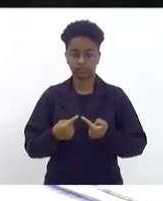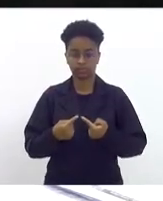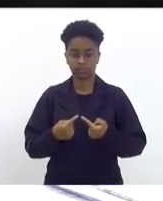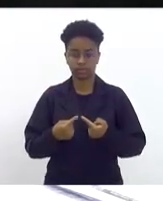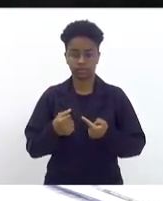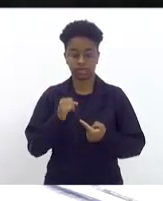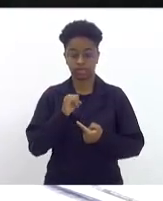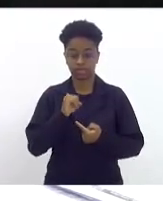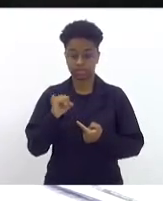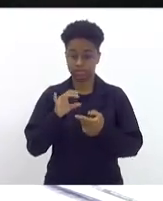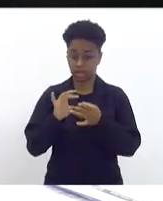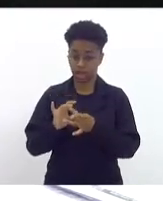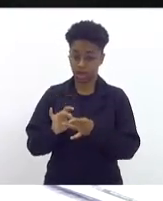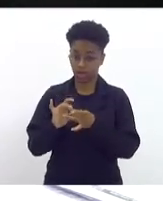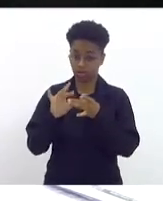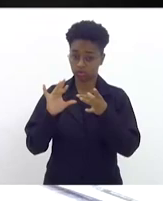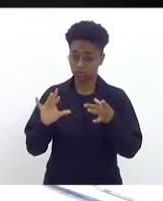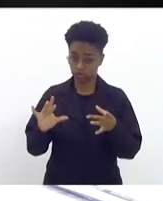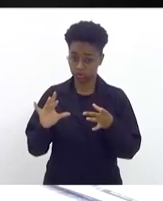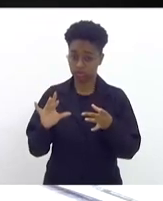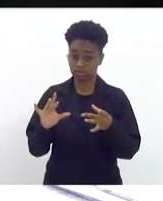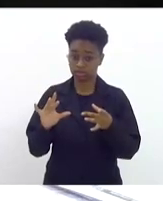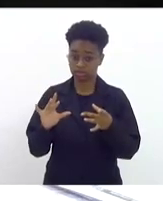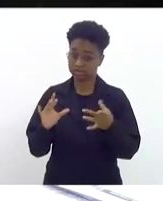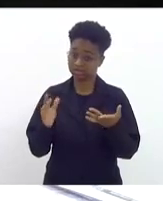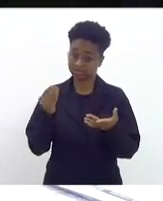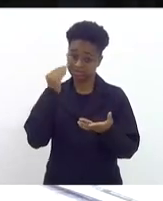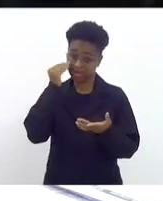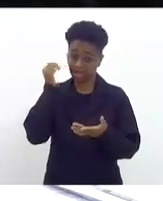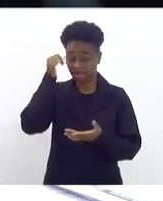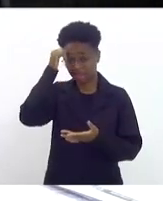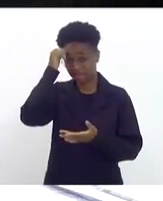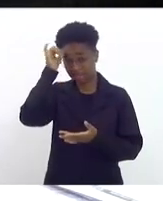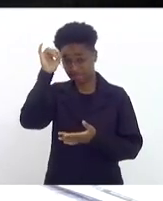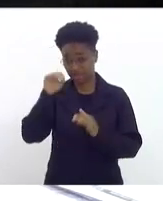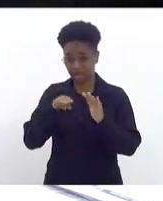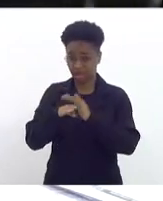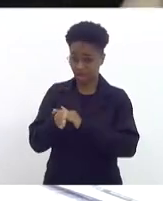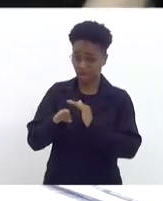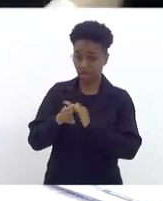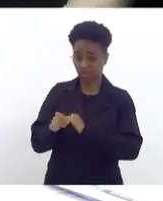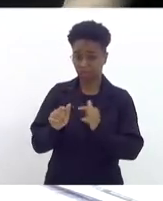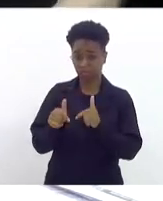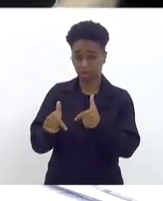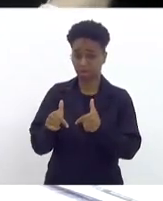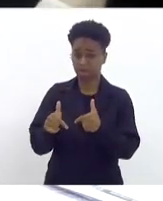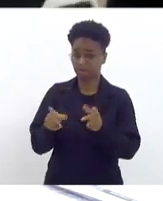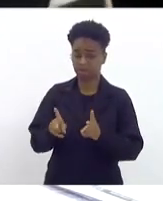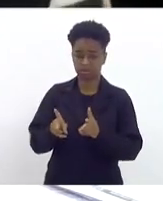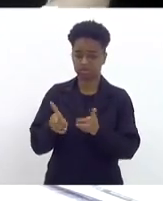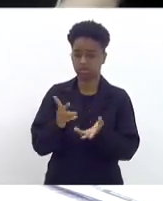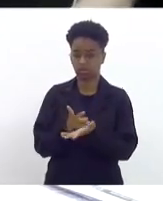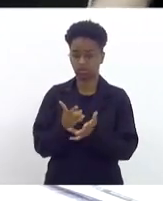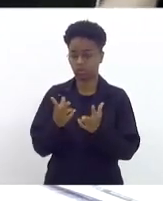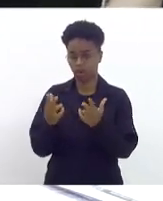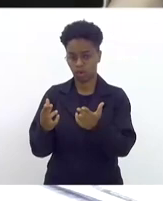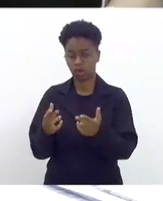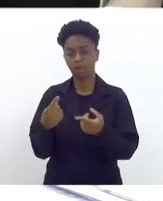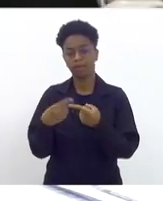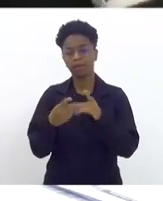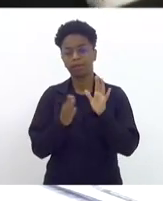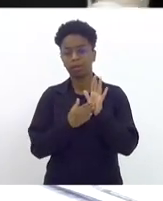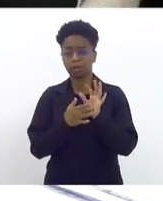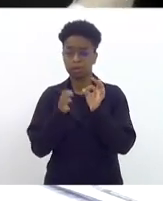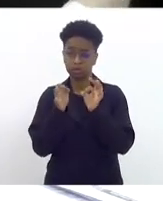ativo cortaria serviço de iniciativo até porque é uma proposta justa